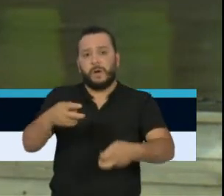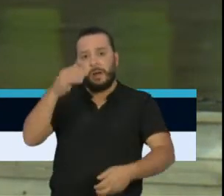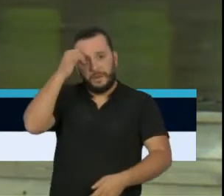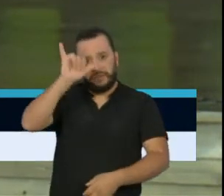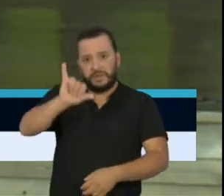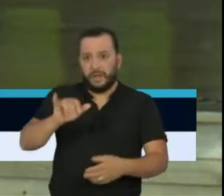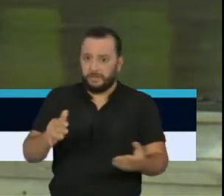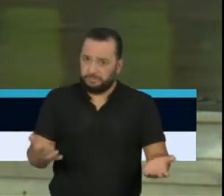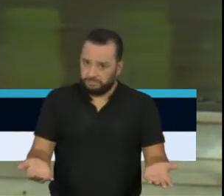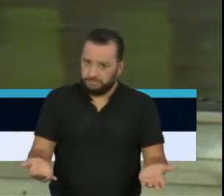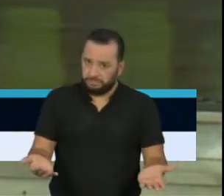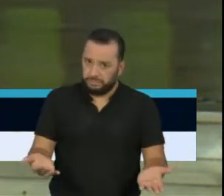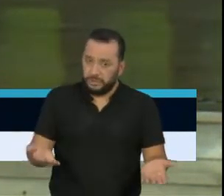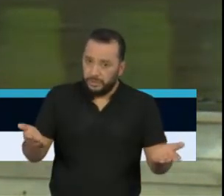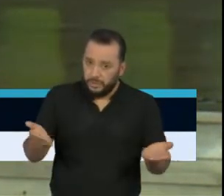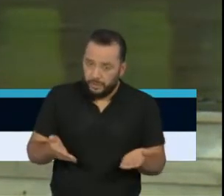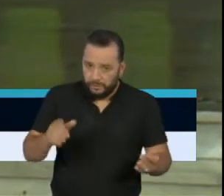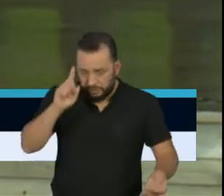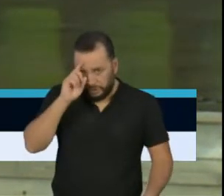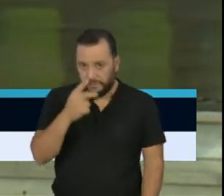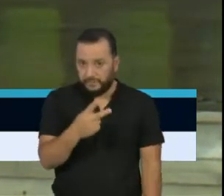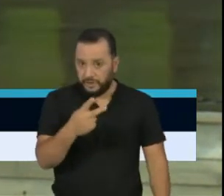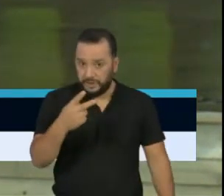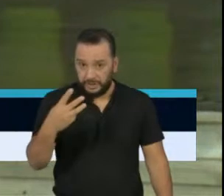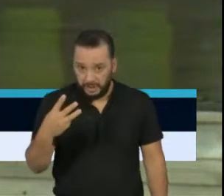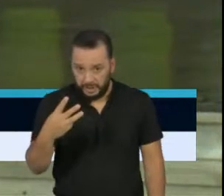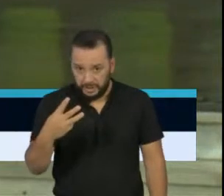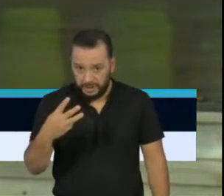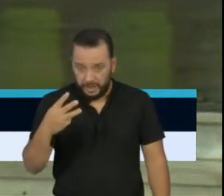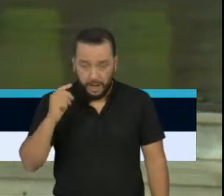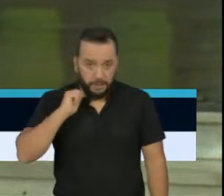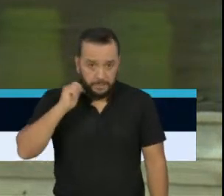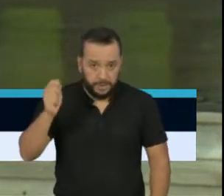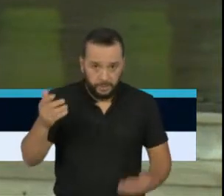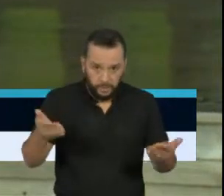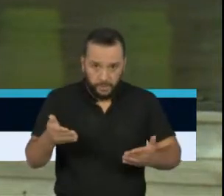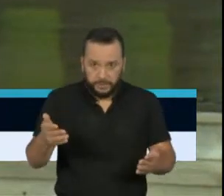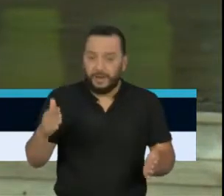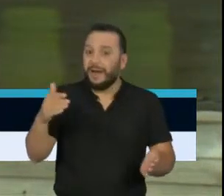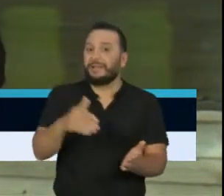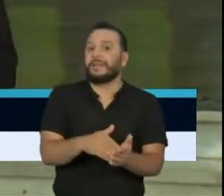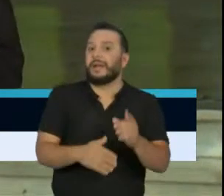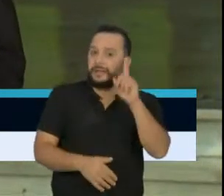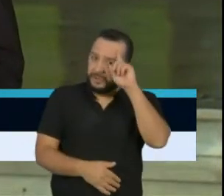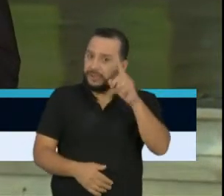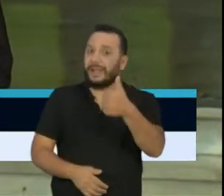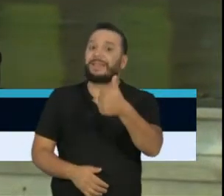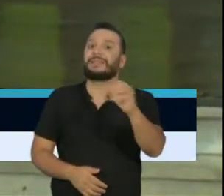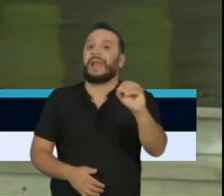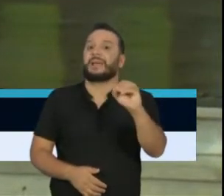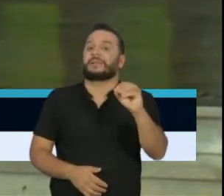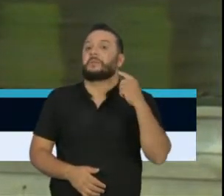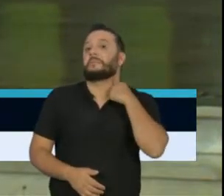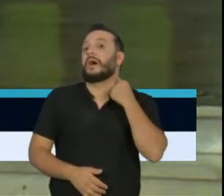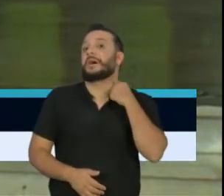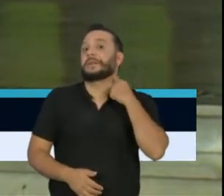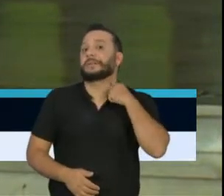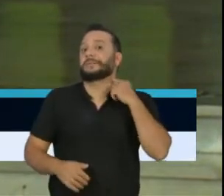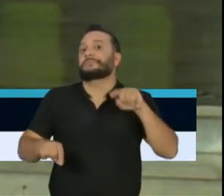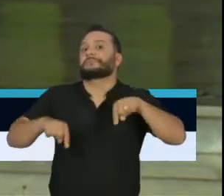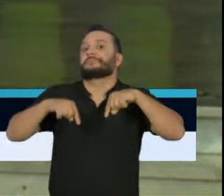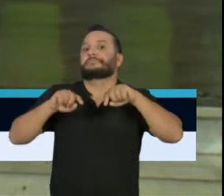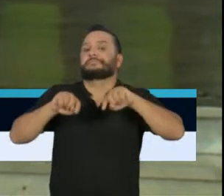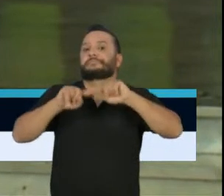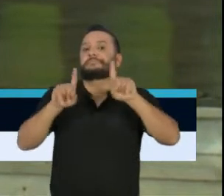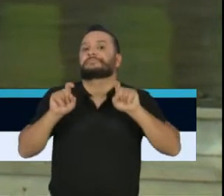dia 23 de abril, né? Até dia 10 de maio, longo prazo desse período de pandemia. Então, até lá,